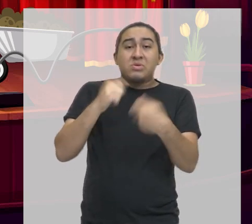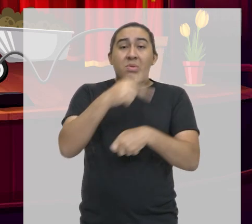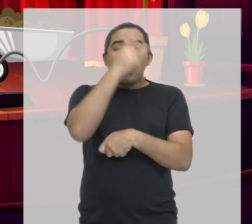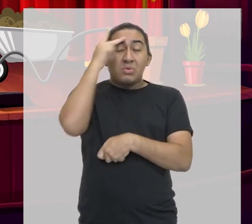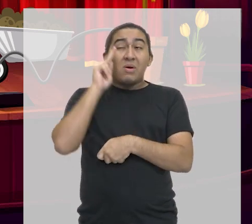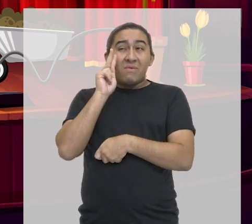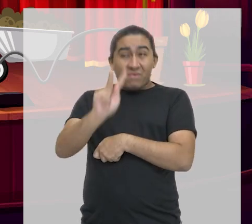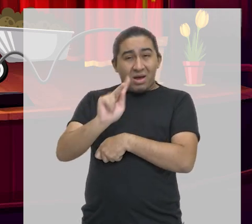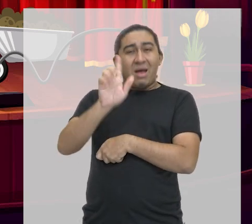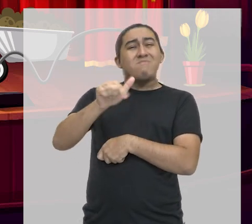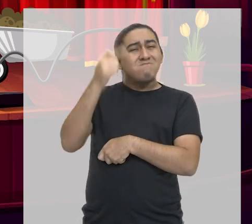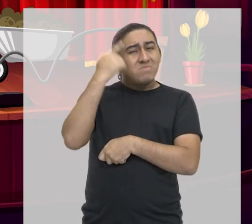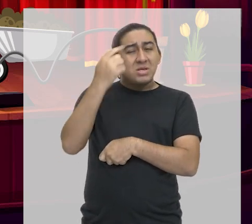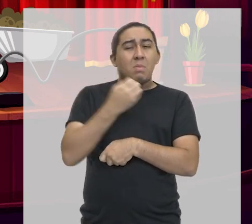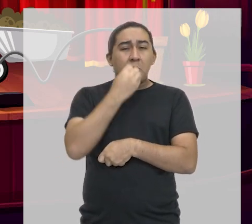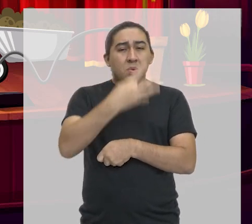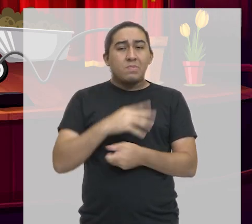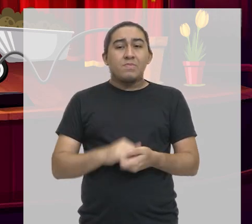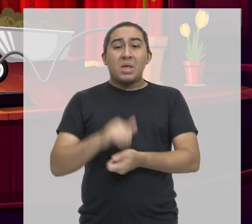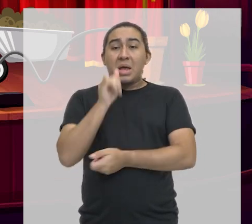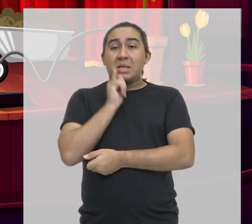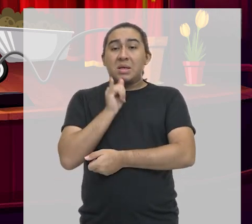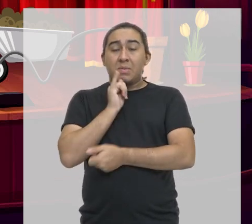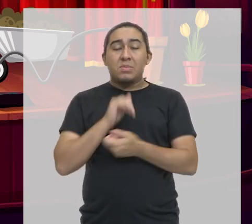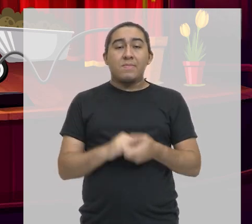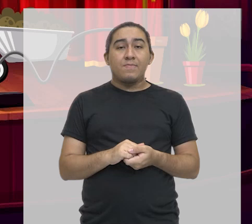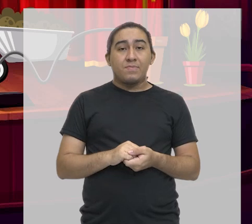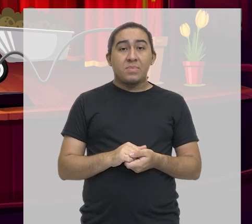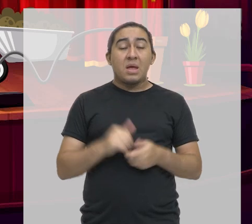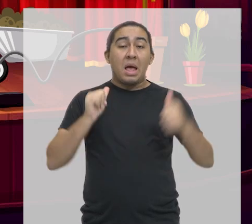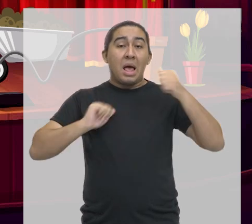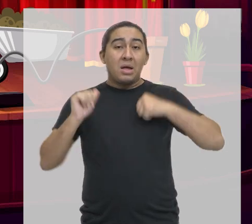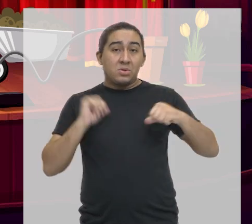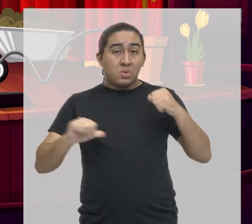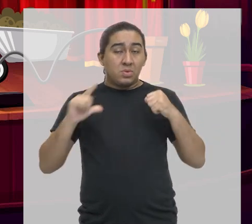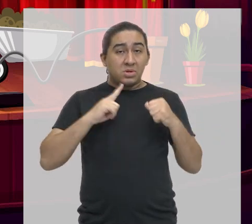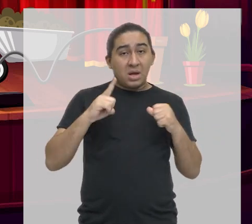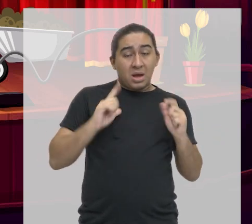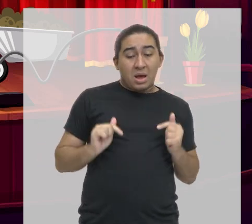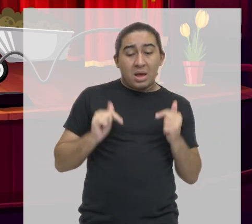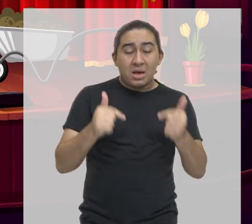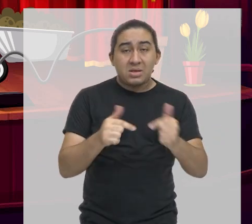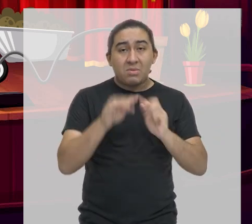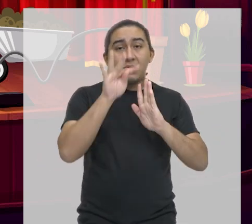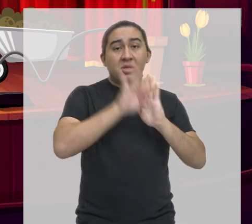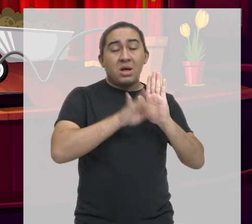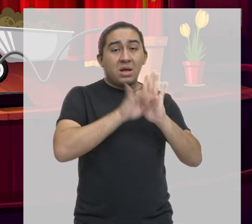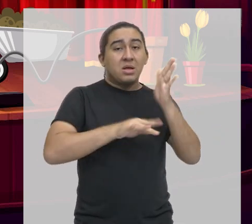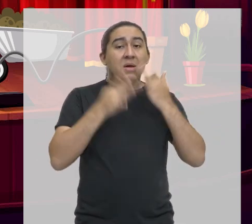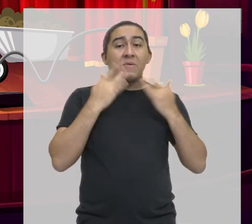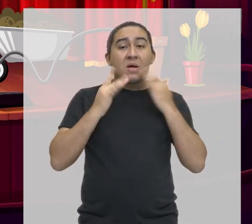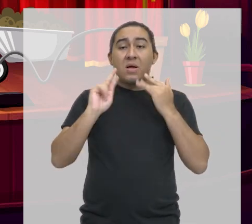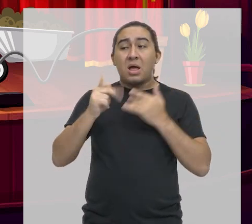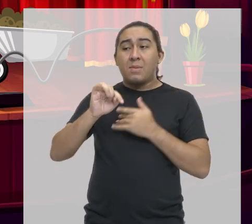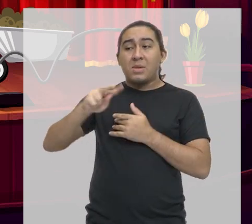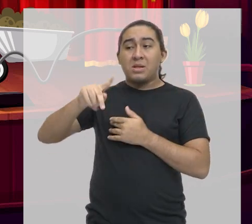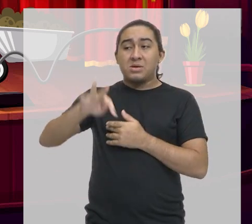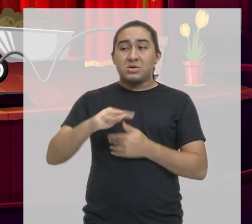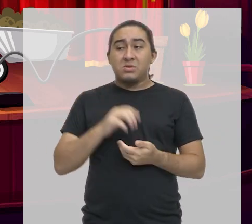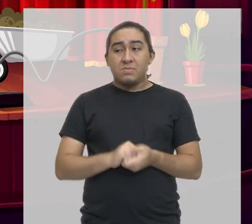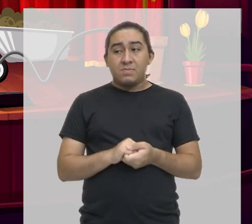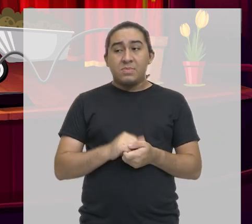o exemplo do ator. Um ator que interpreta Hamlet em uma peça de Shakespeare precisa